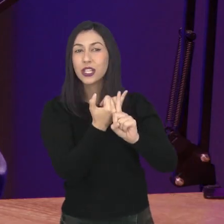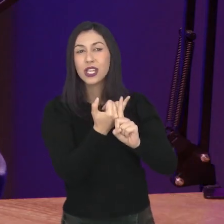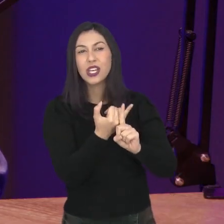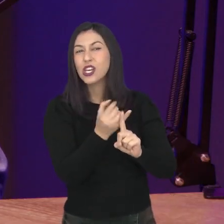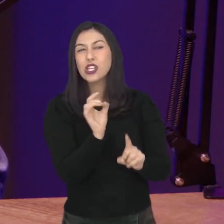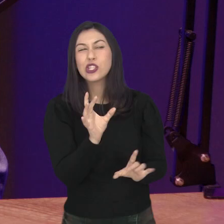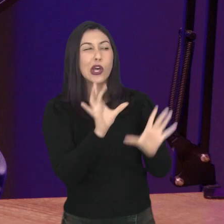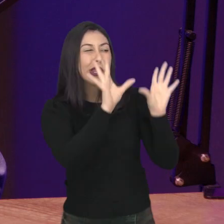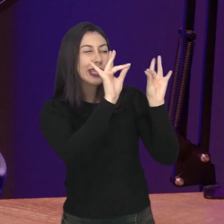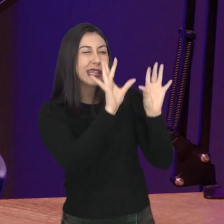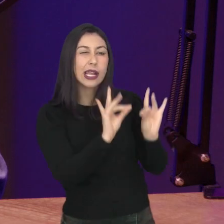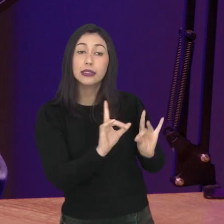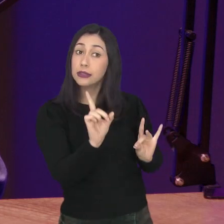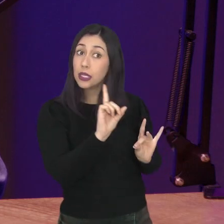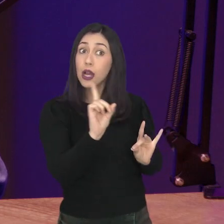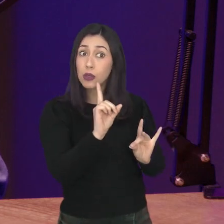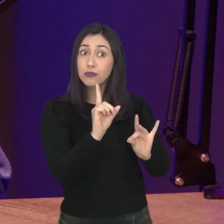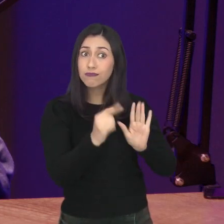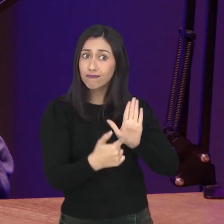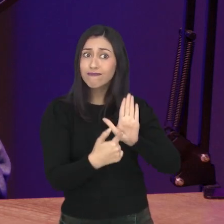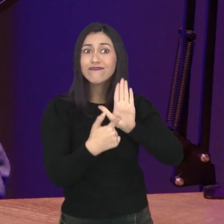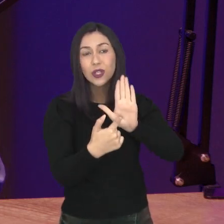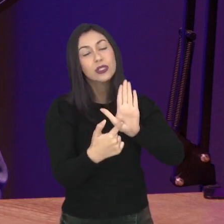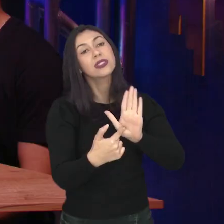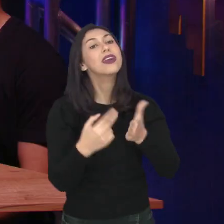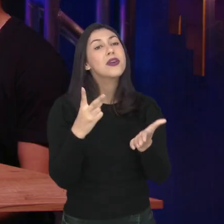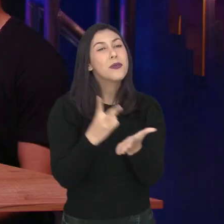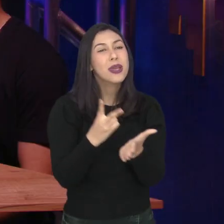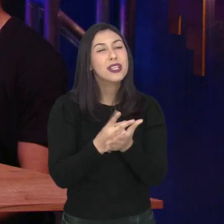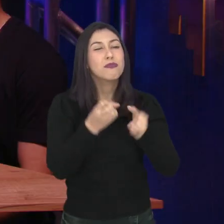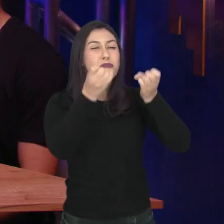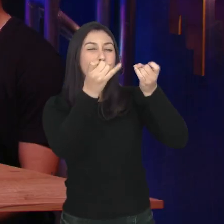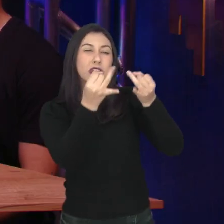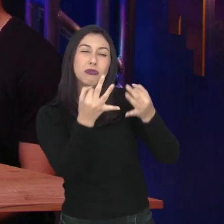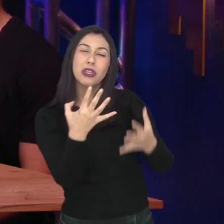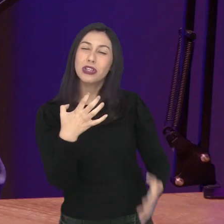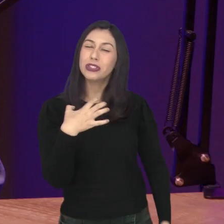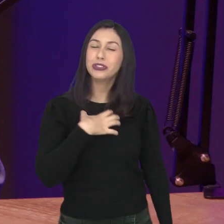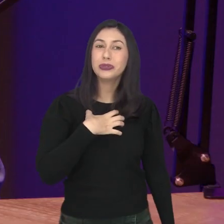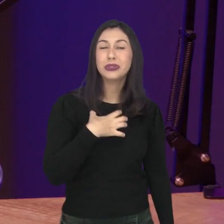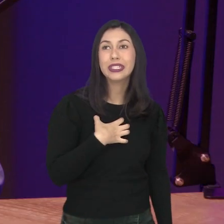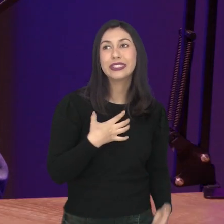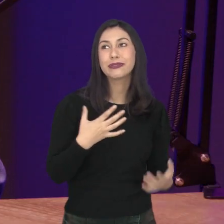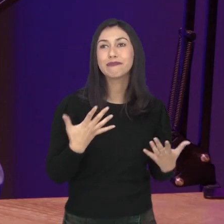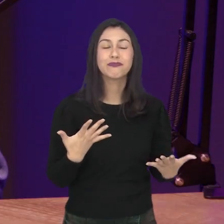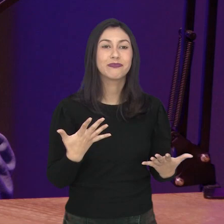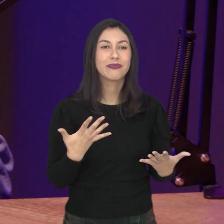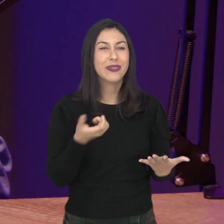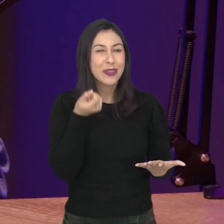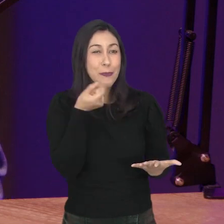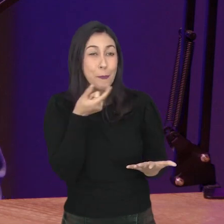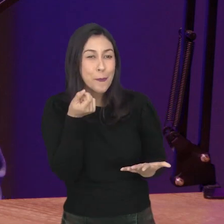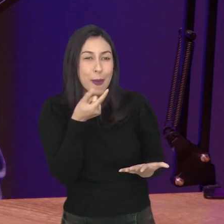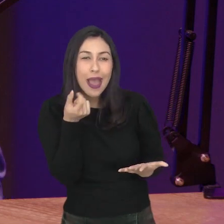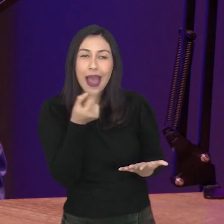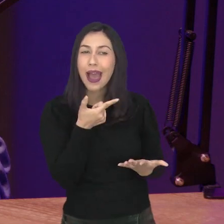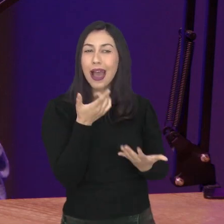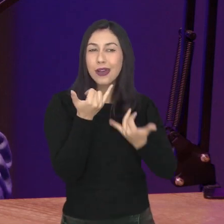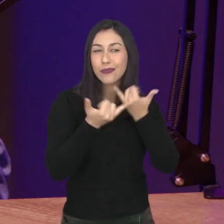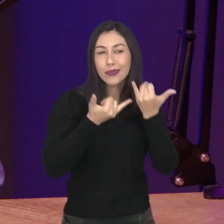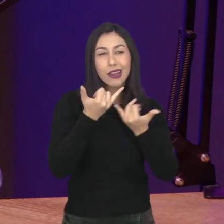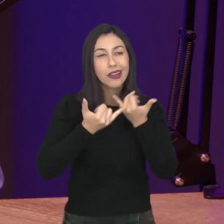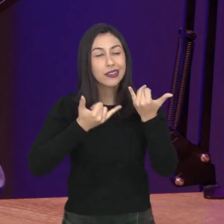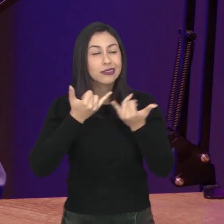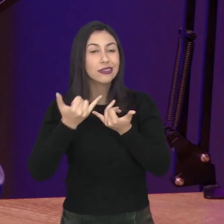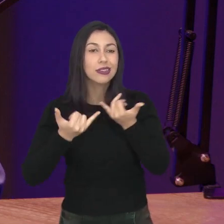de fundo nessa história, mas por mais que ele conte tudo isso de uma forma assim bem... ele faz piadas, né, com todas